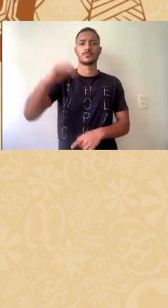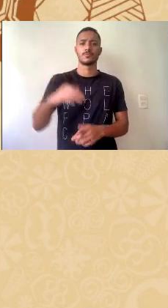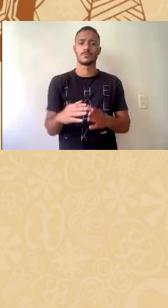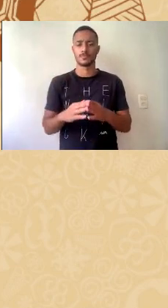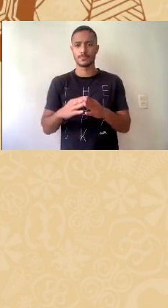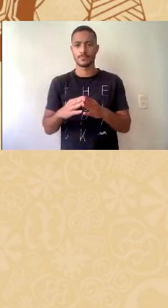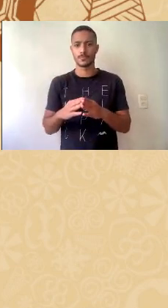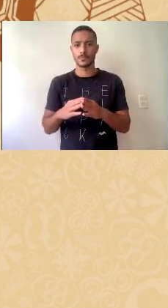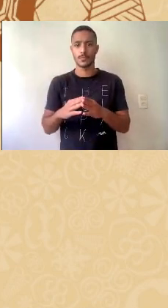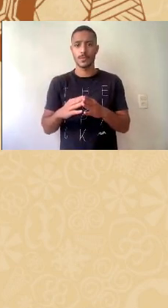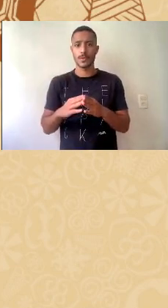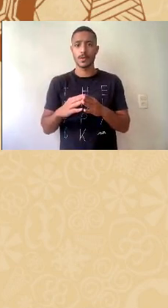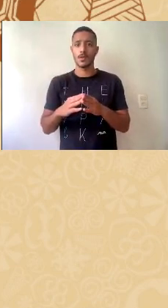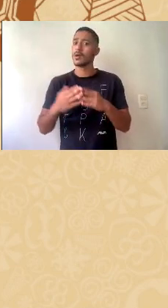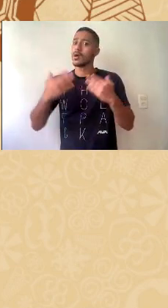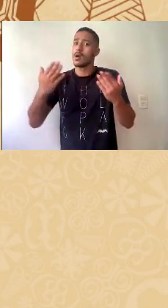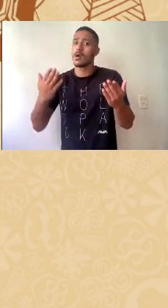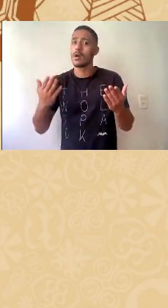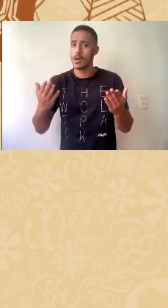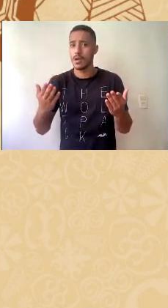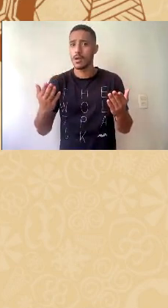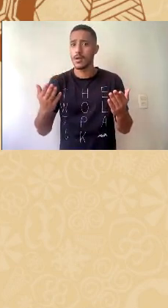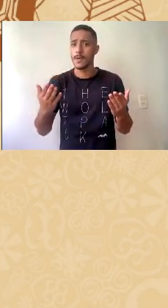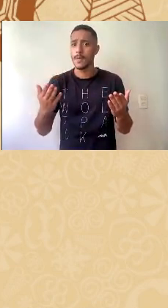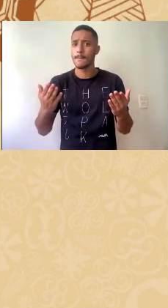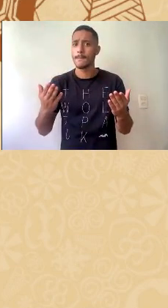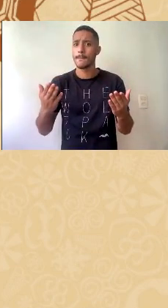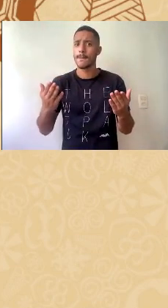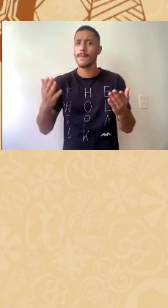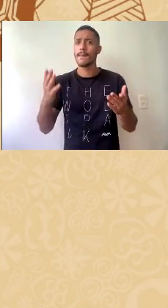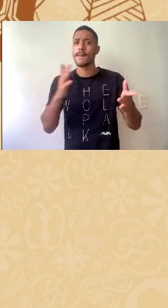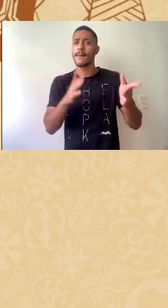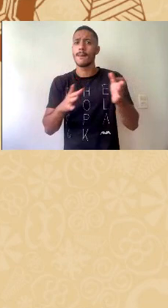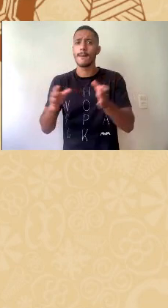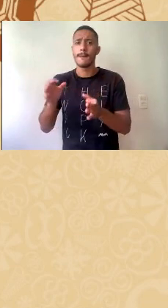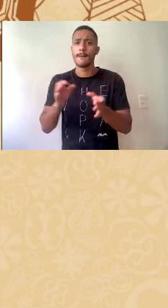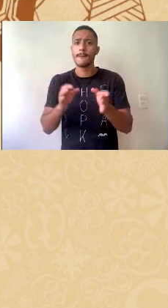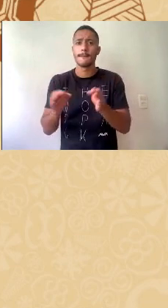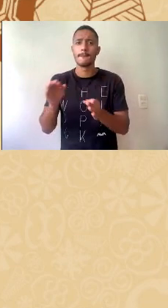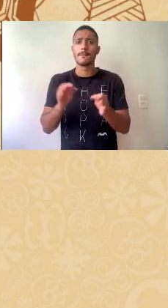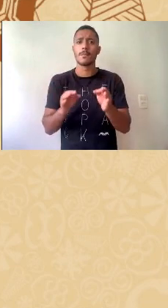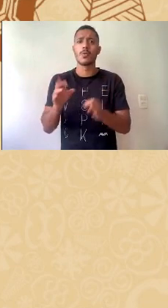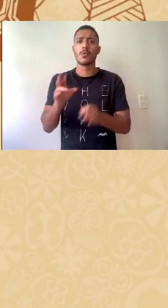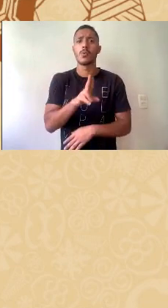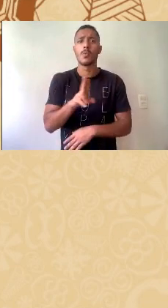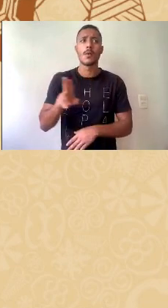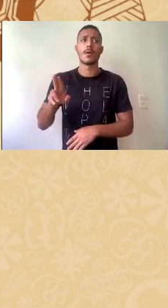Bem, eu chamo o Robinilson Barreto, né? Acho que pode passar, Marília.